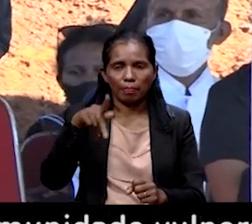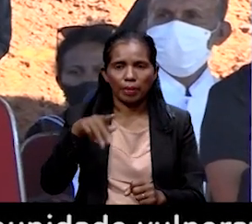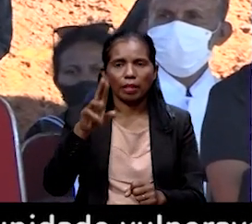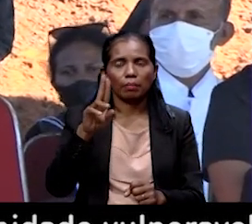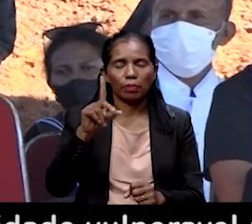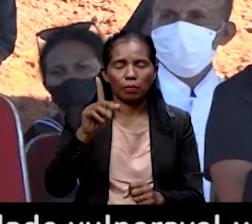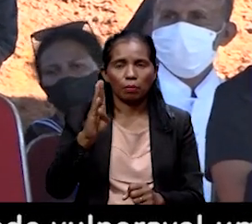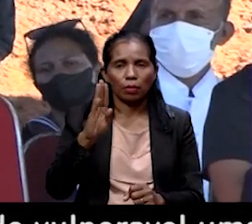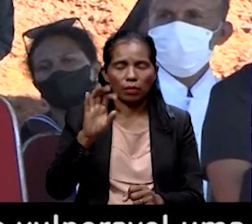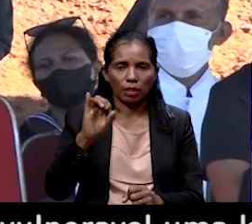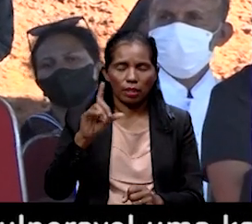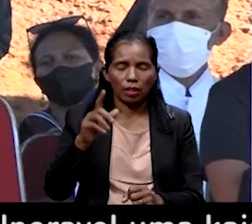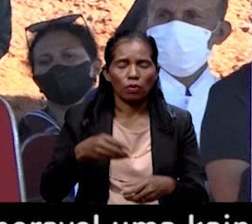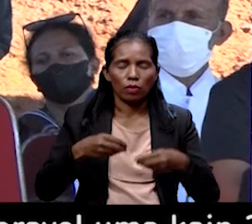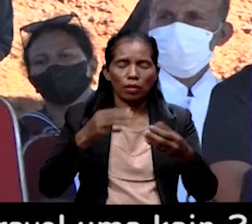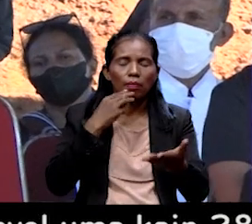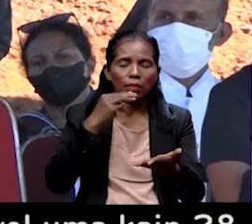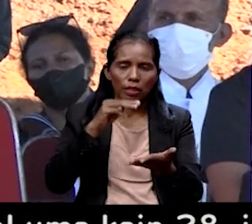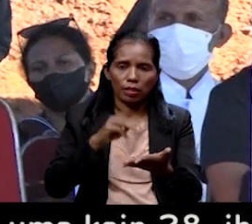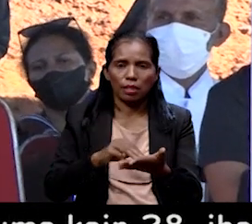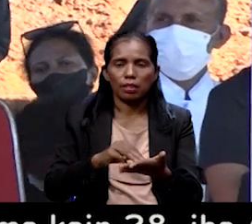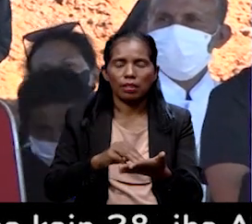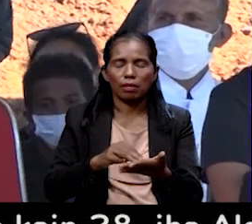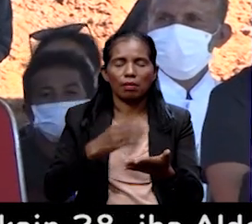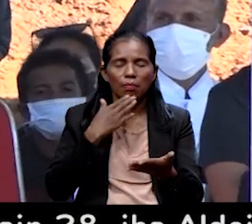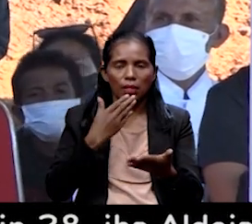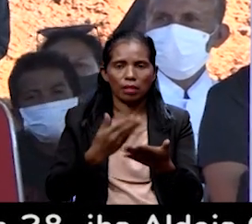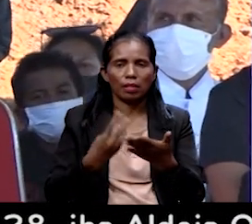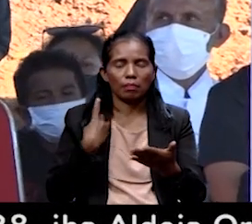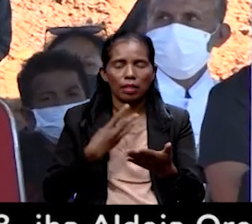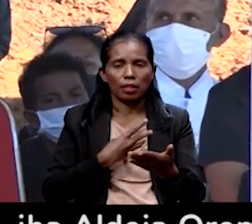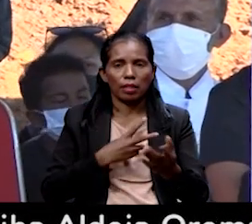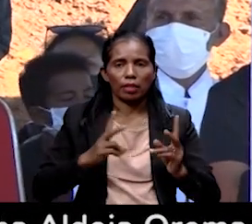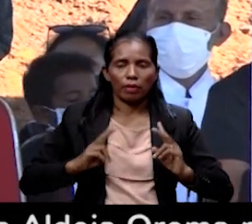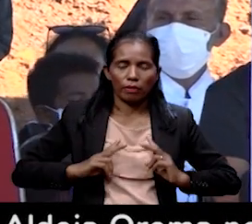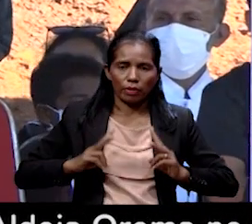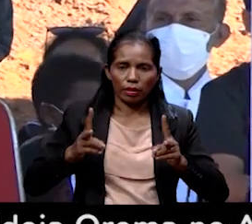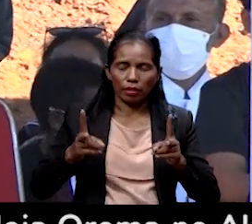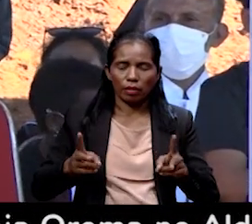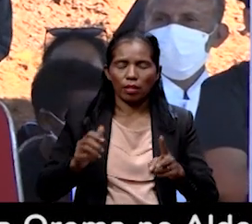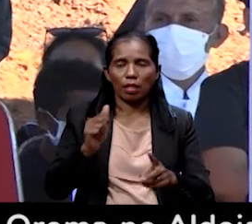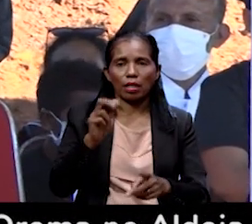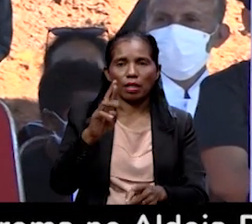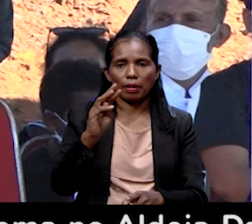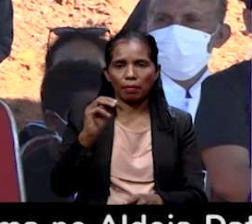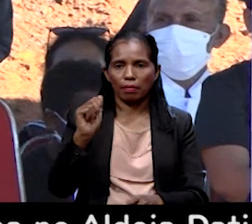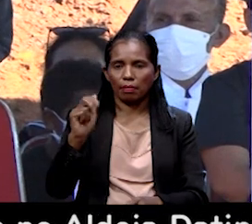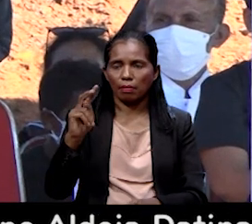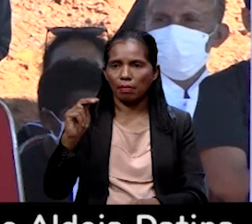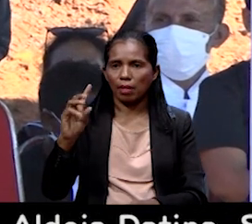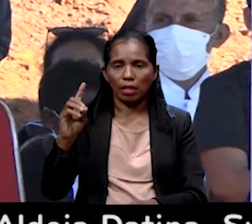homenagem no honras fúnebres vai tenia saudoso Armando Nicolau